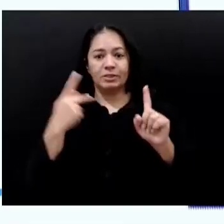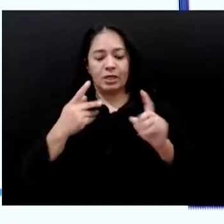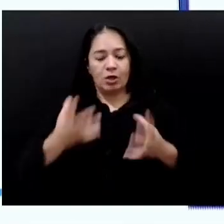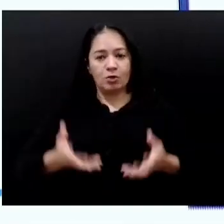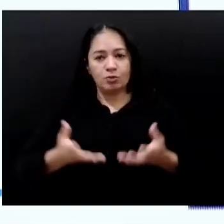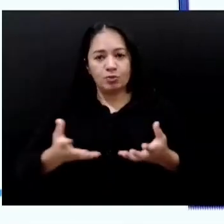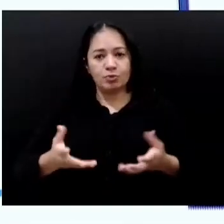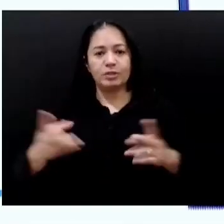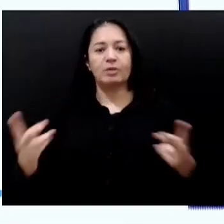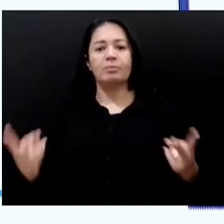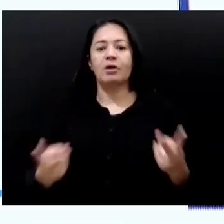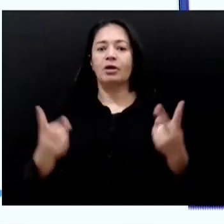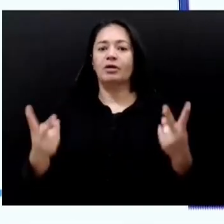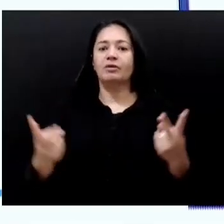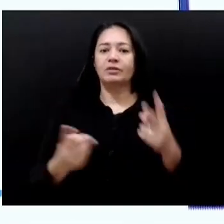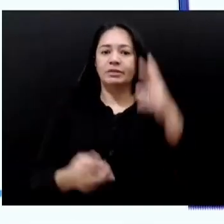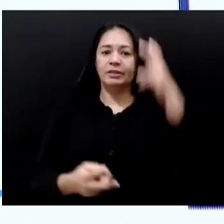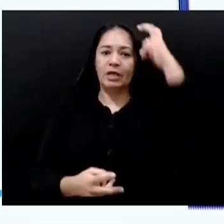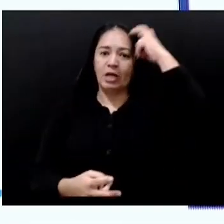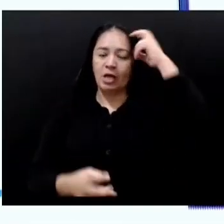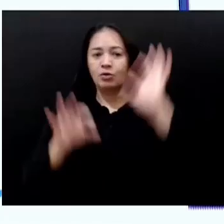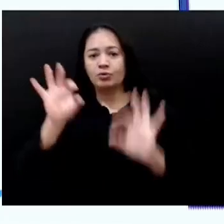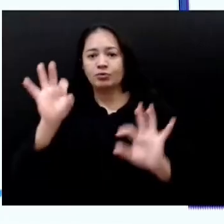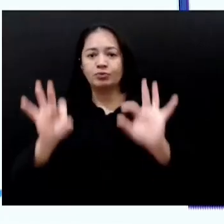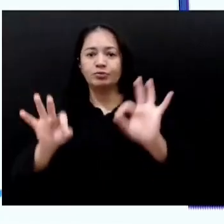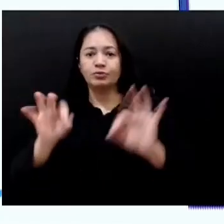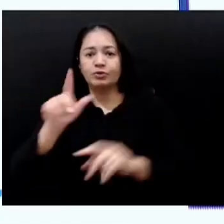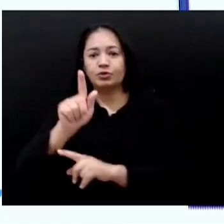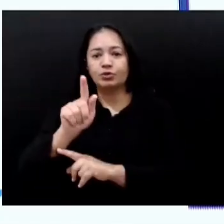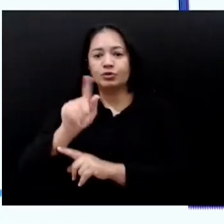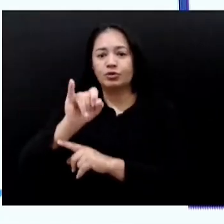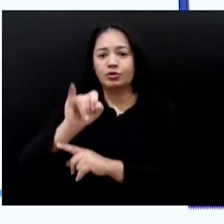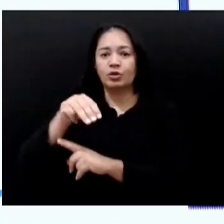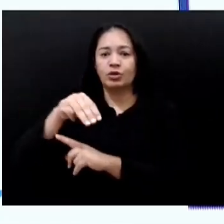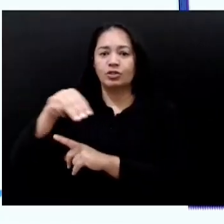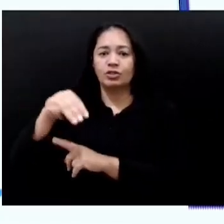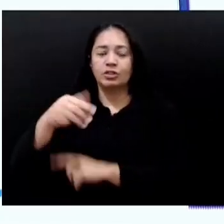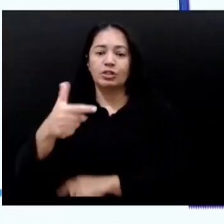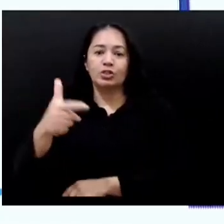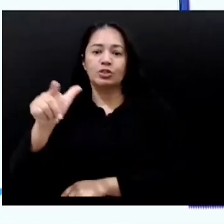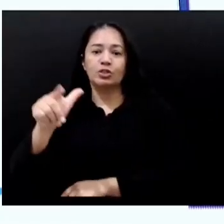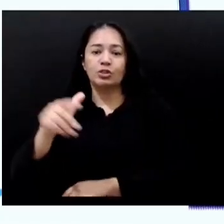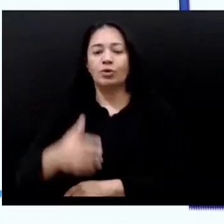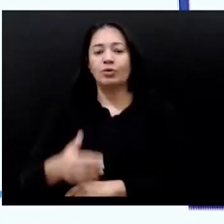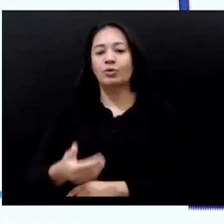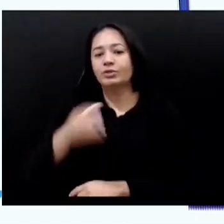cultura artesanal do gin e outras bebidas destiladas. Natural de Campinas,